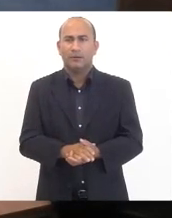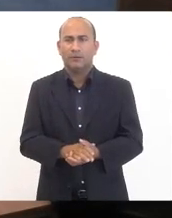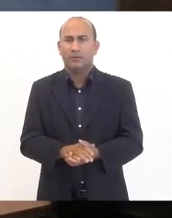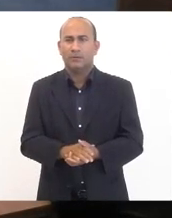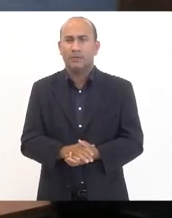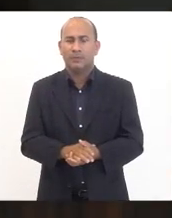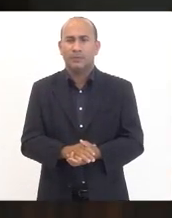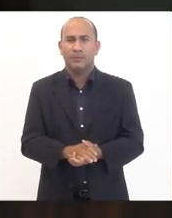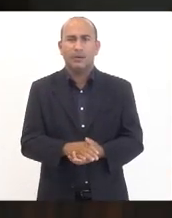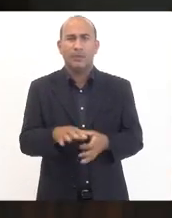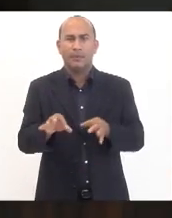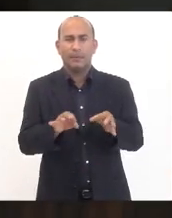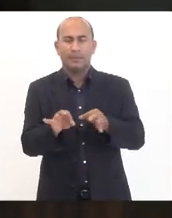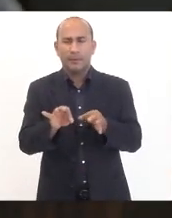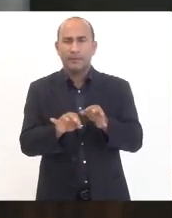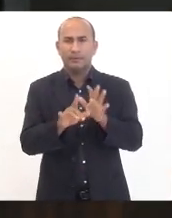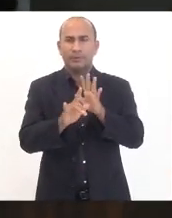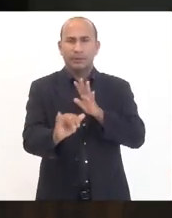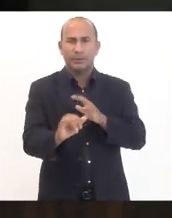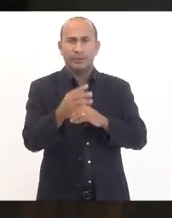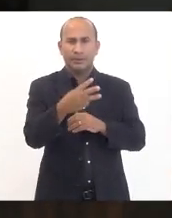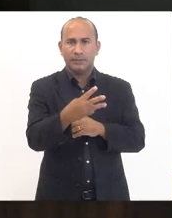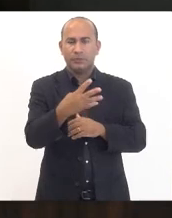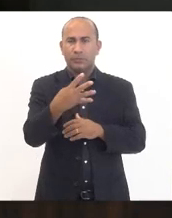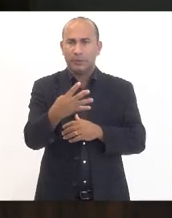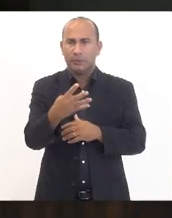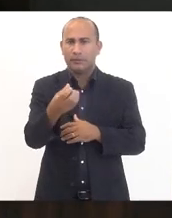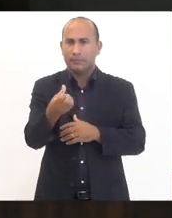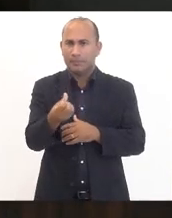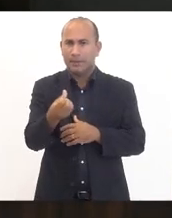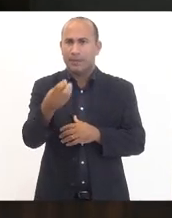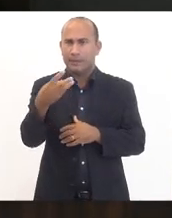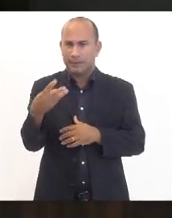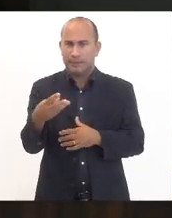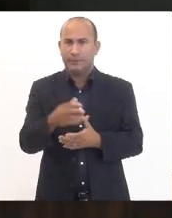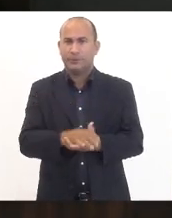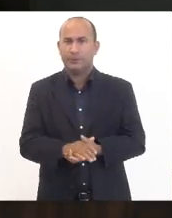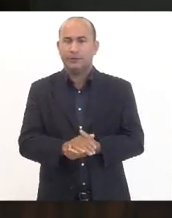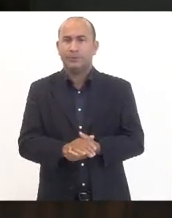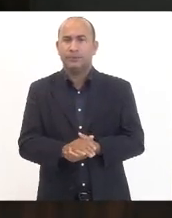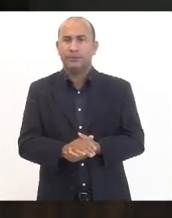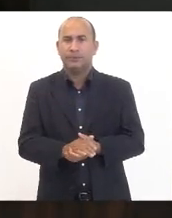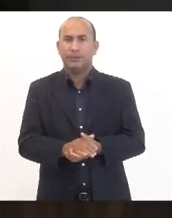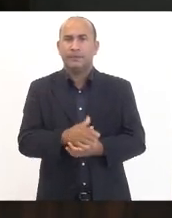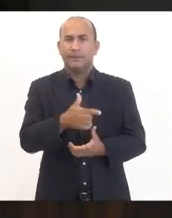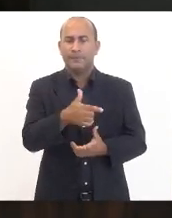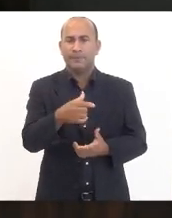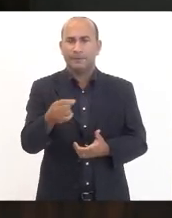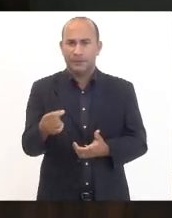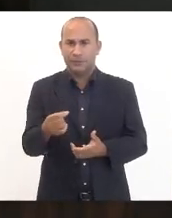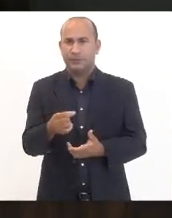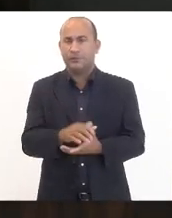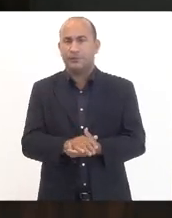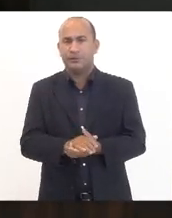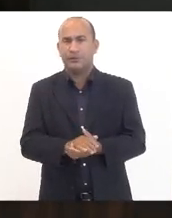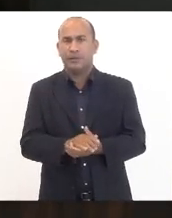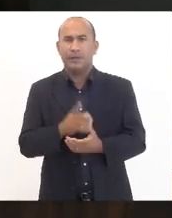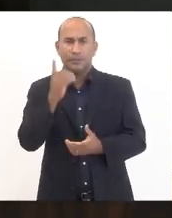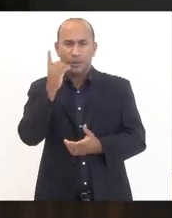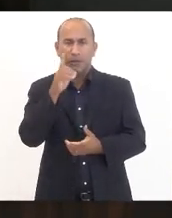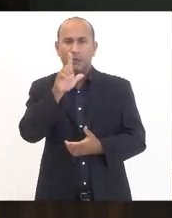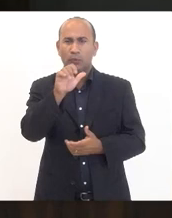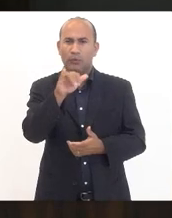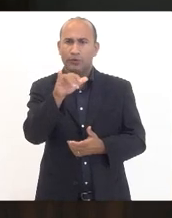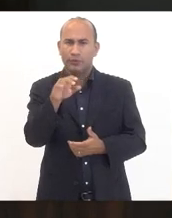aposto ao projeto de lei 3463, de 20, de autoria dos deputados Luiz Paulo e Lucinha,